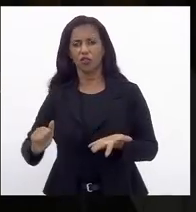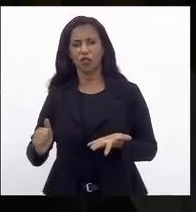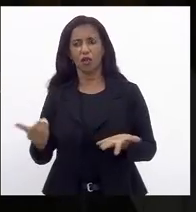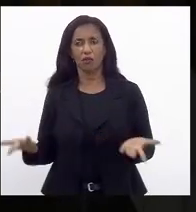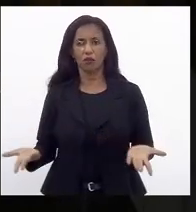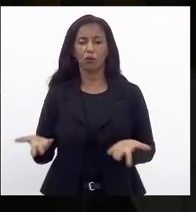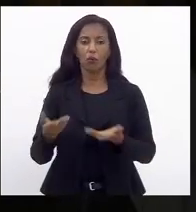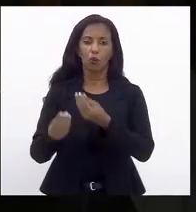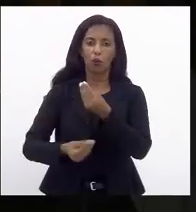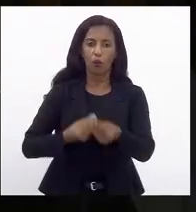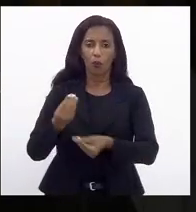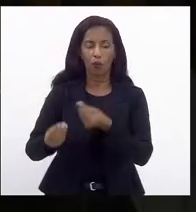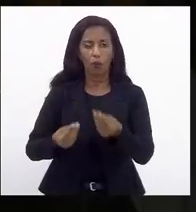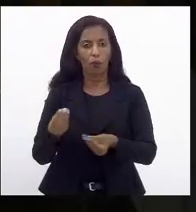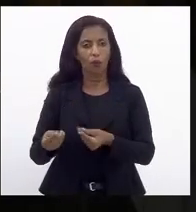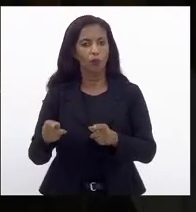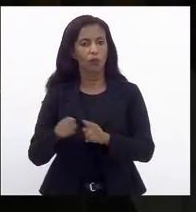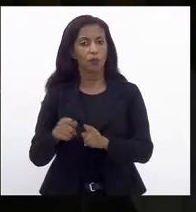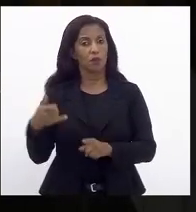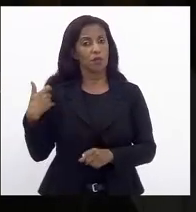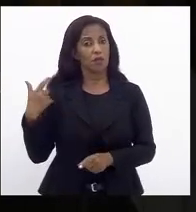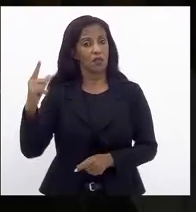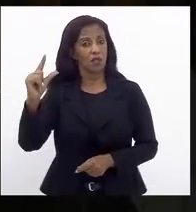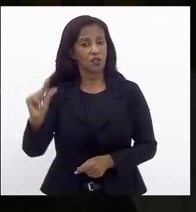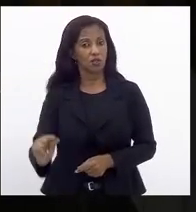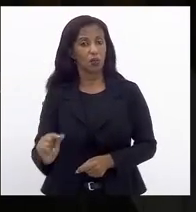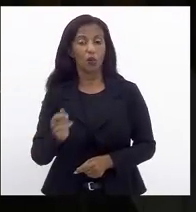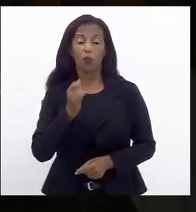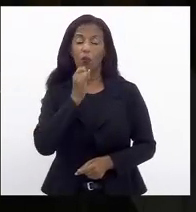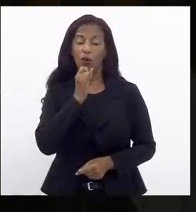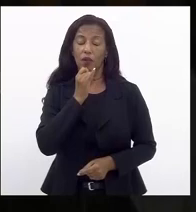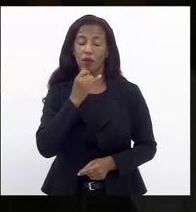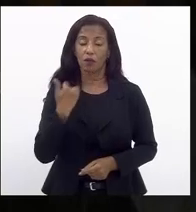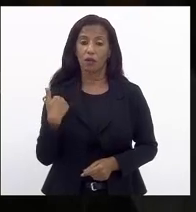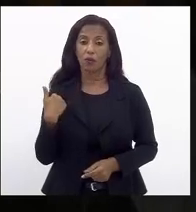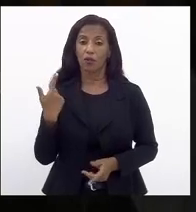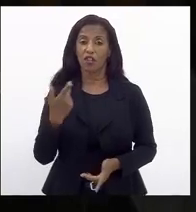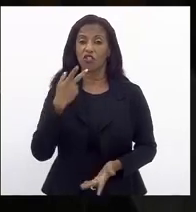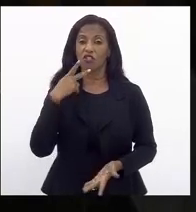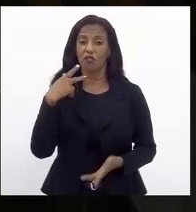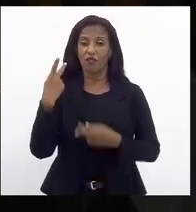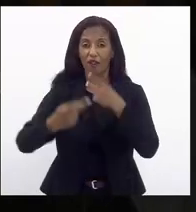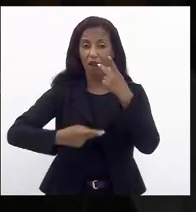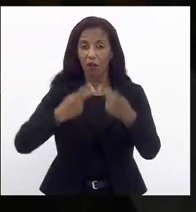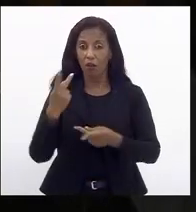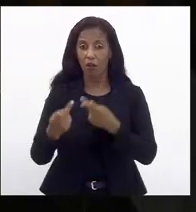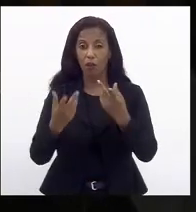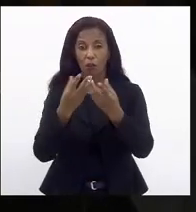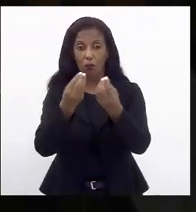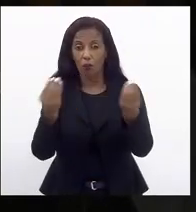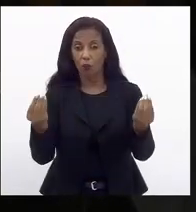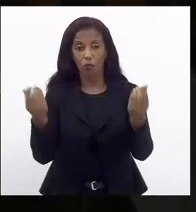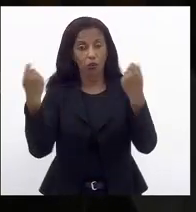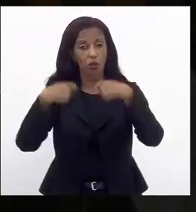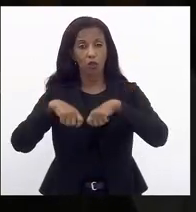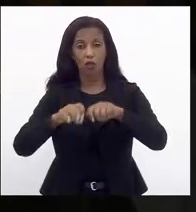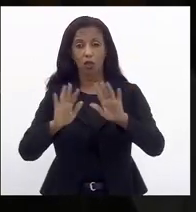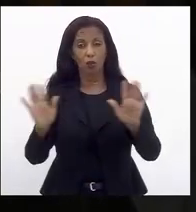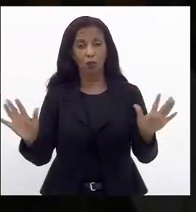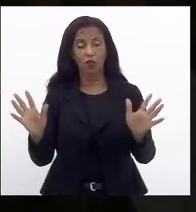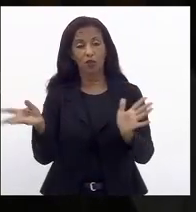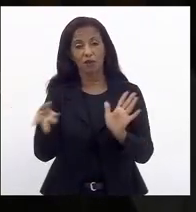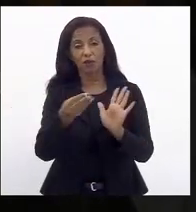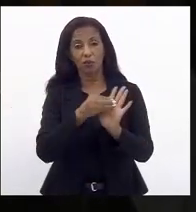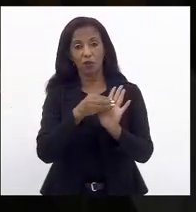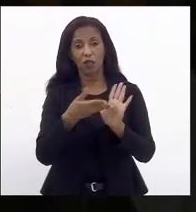estabeleço por exemplo essa questão da idade mínima como um exemplo de que a gente bateu várias vezes que não precisava replicar o que